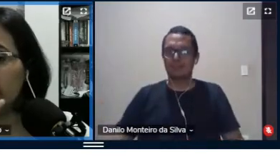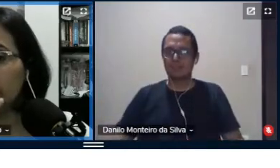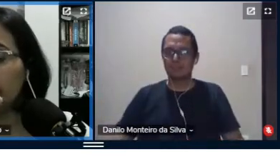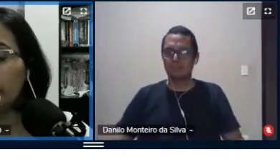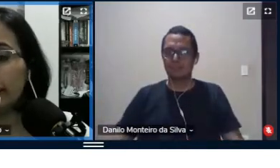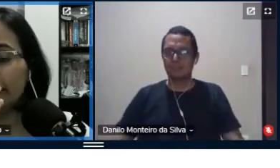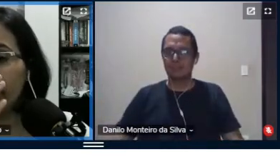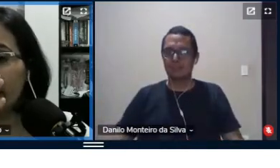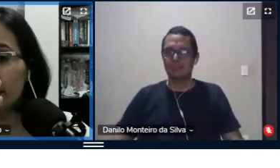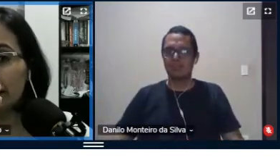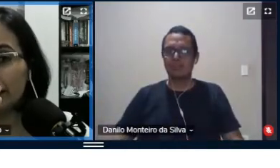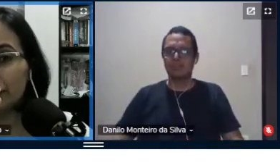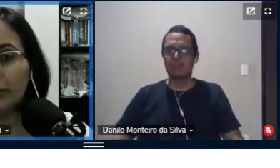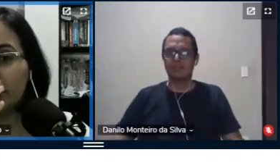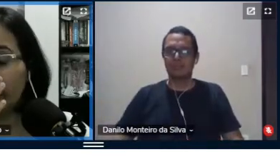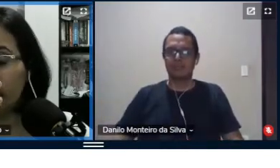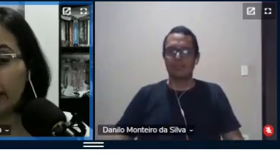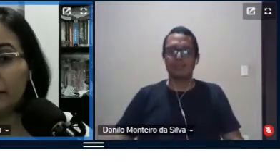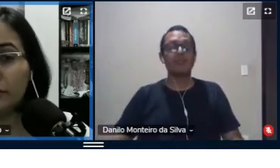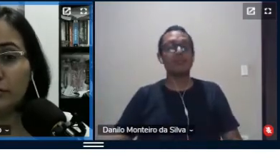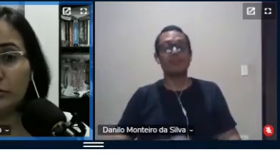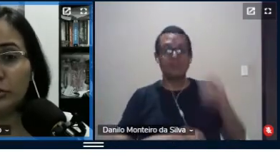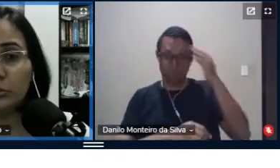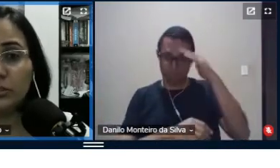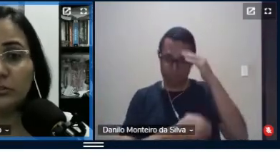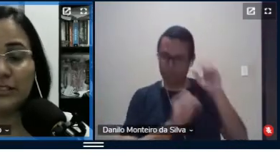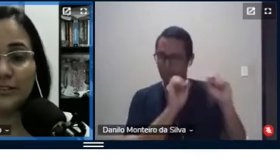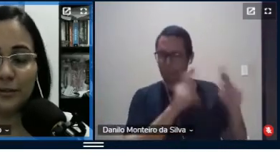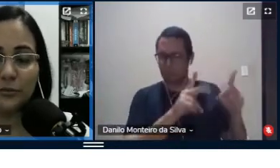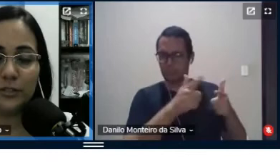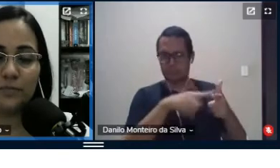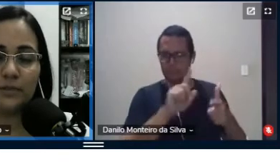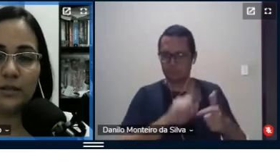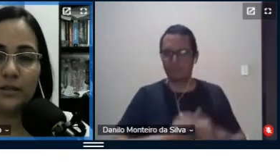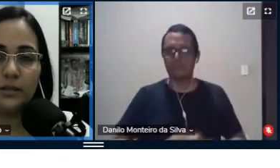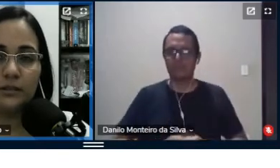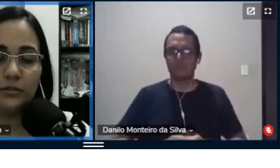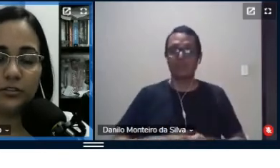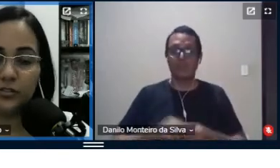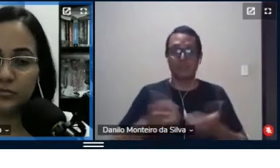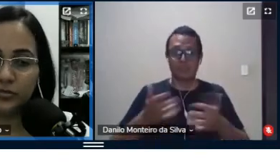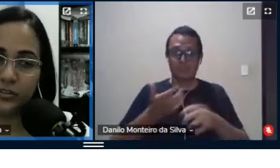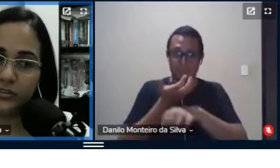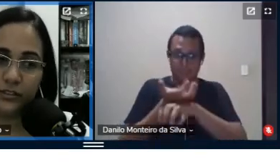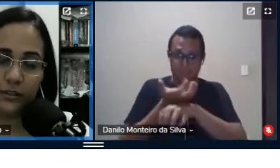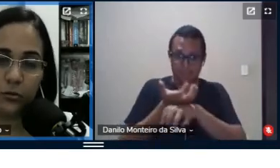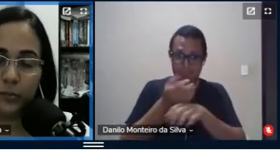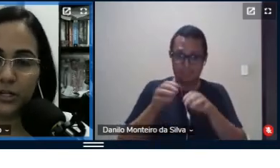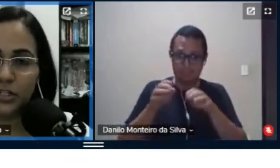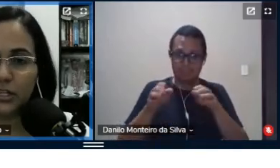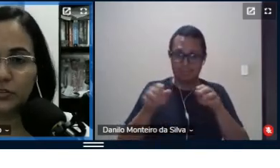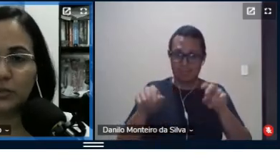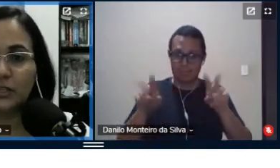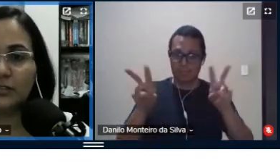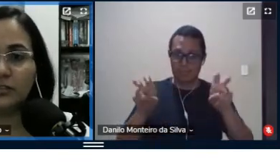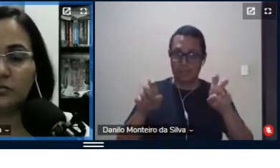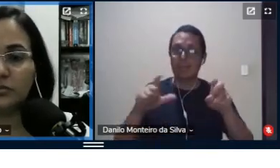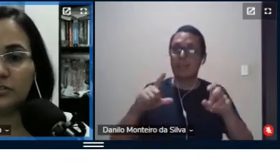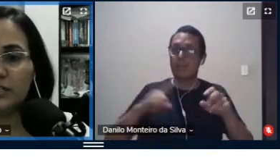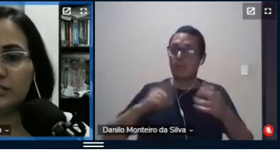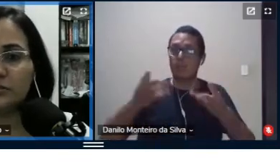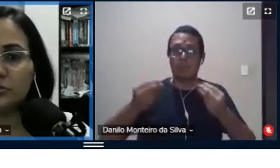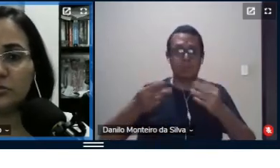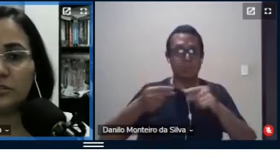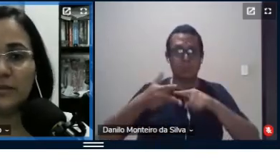Então, eu falo assim, essa parte da disciplina, ela envolve muito manutenção, né? Então, se vocês quiserem compartilhar a experiência